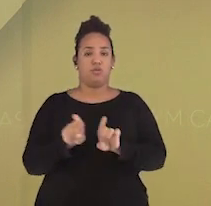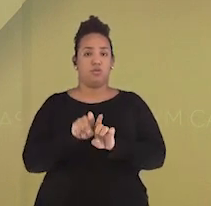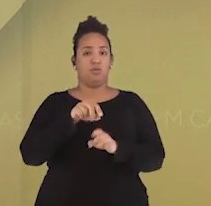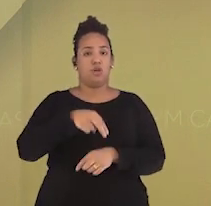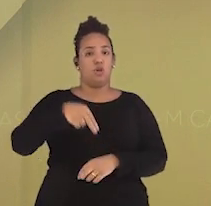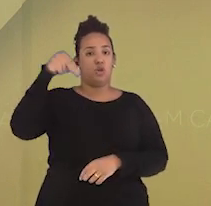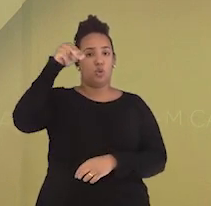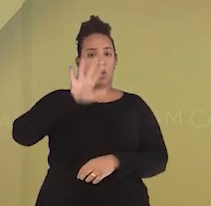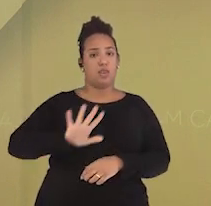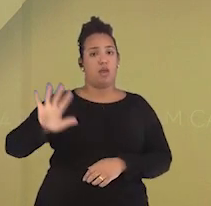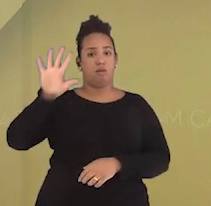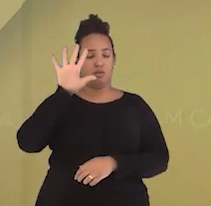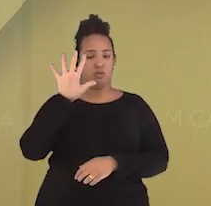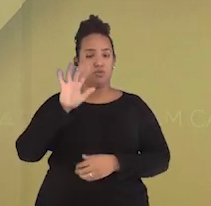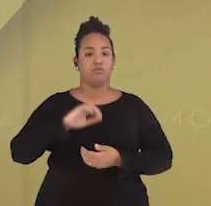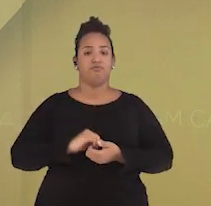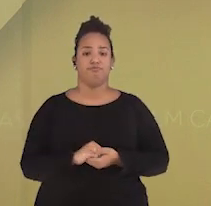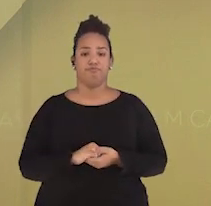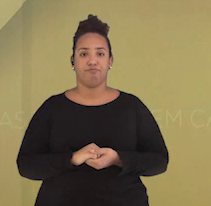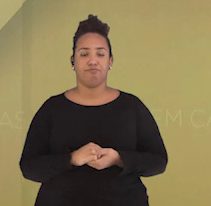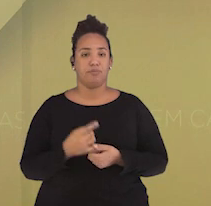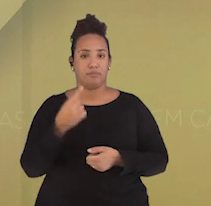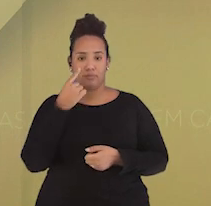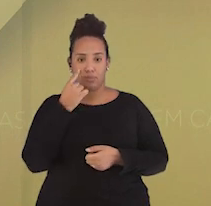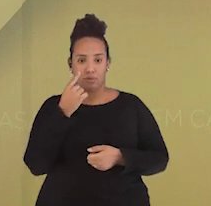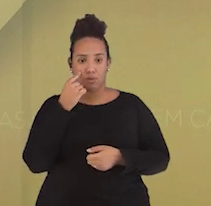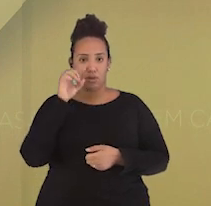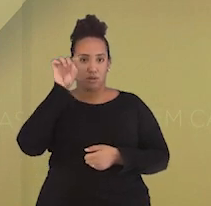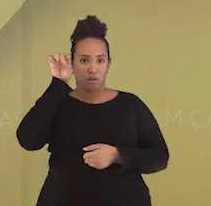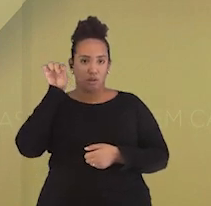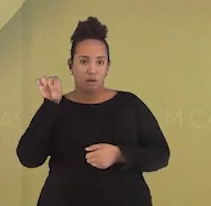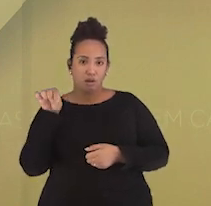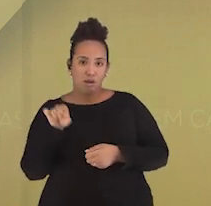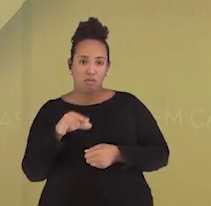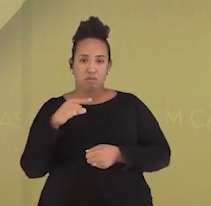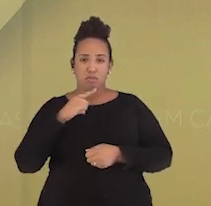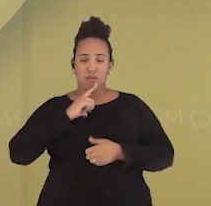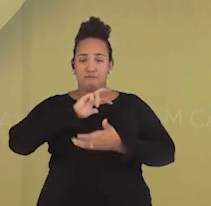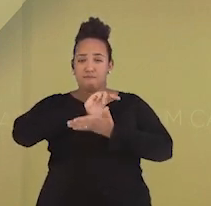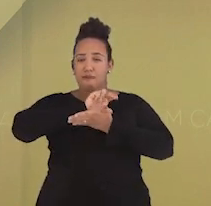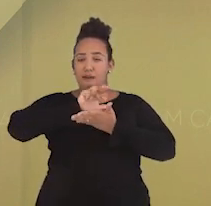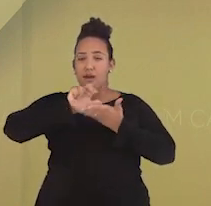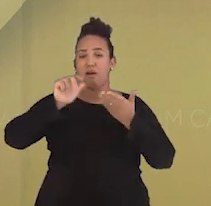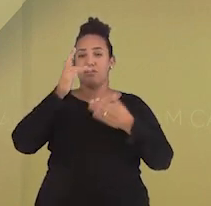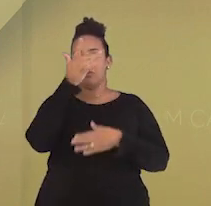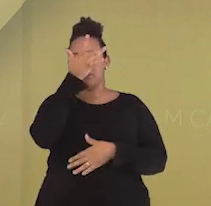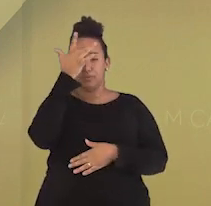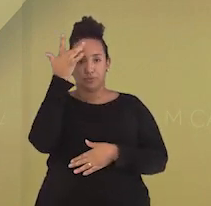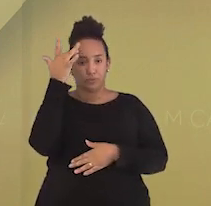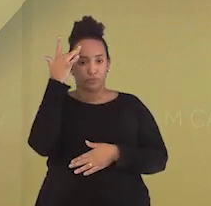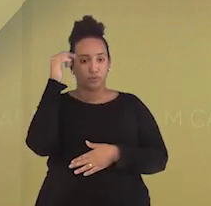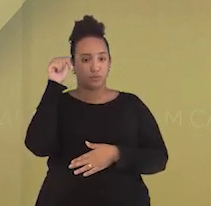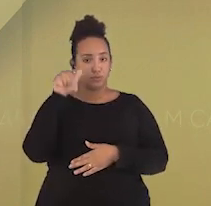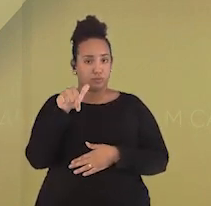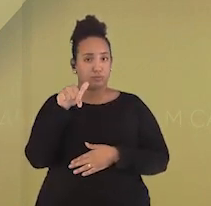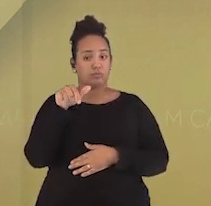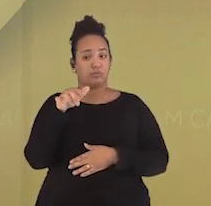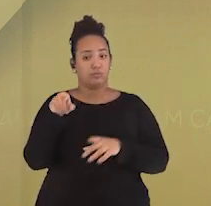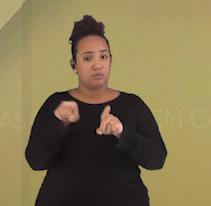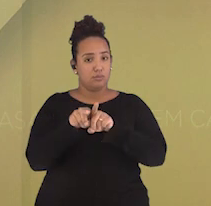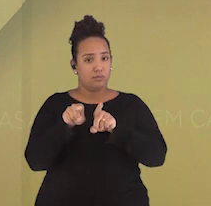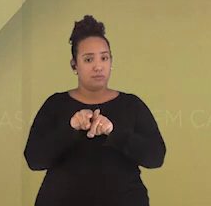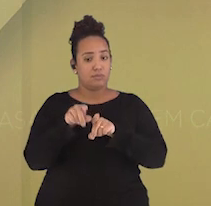nordeste. Ali tem alta concentração de pessoas. E esses locais até exploram o litoral como